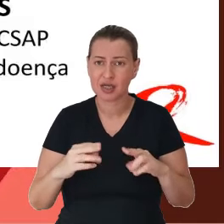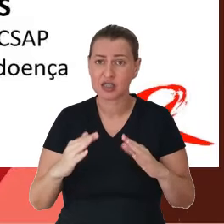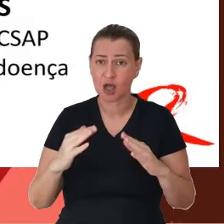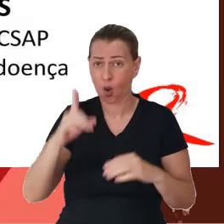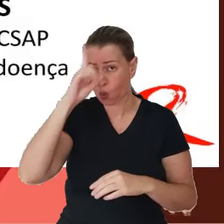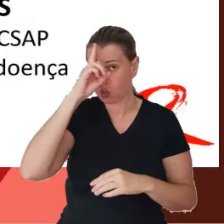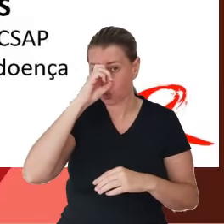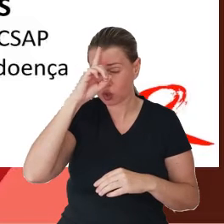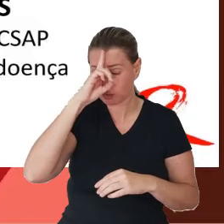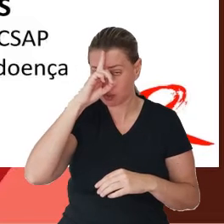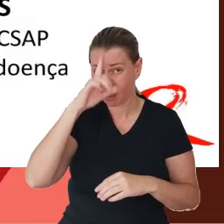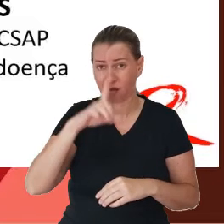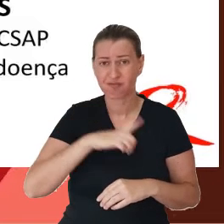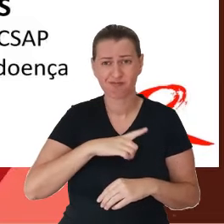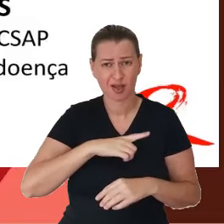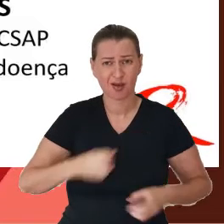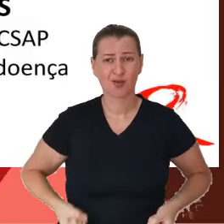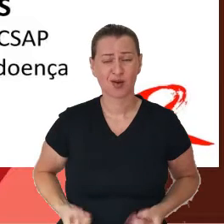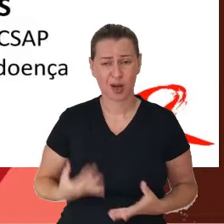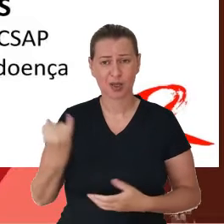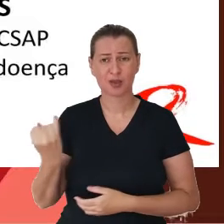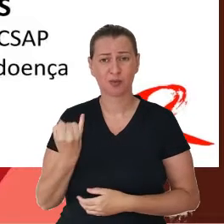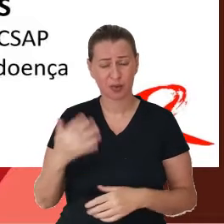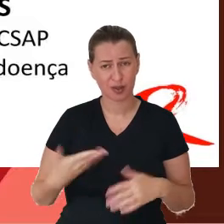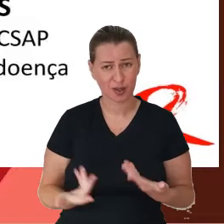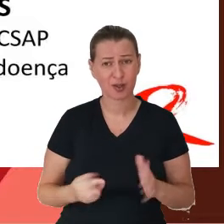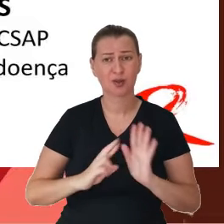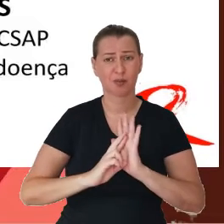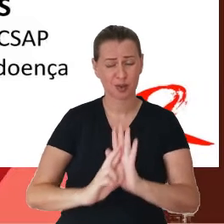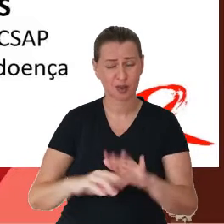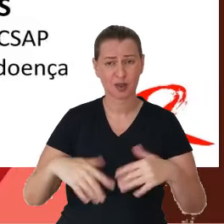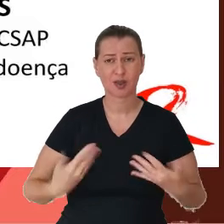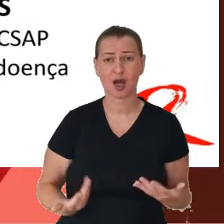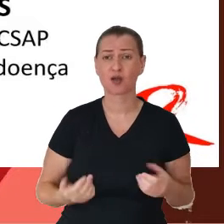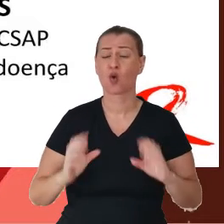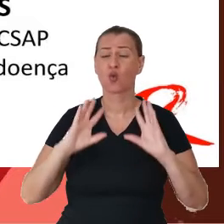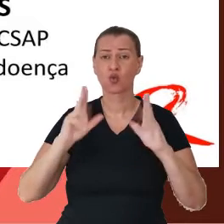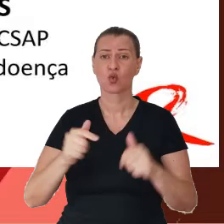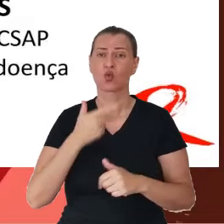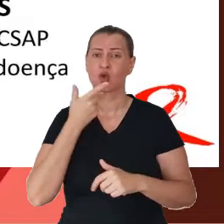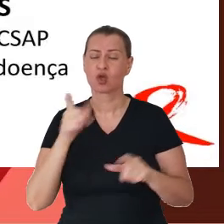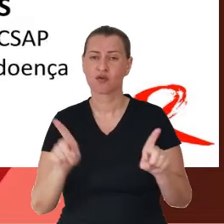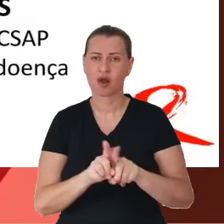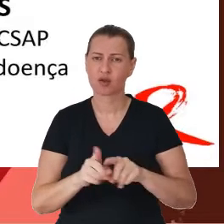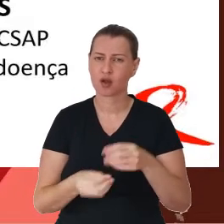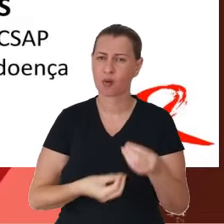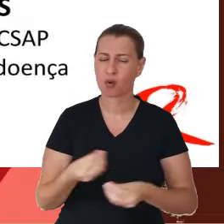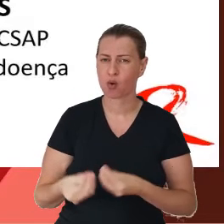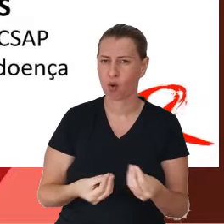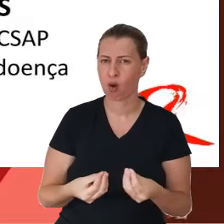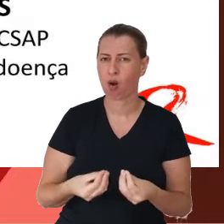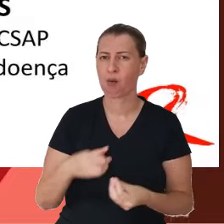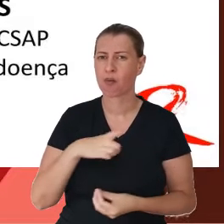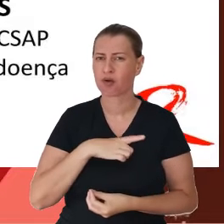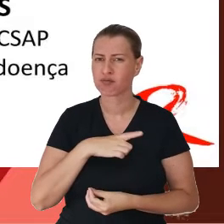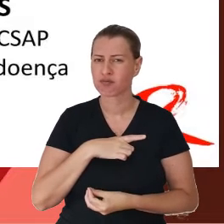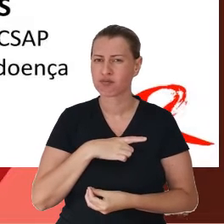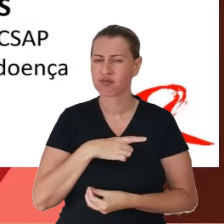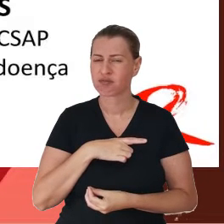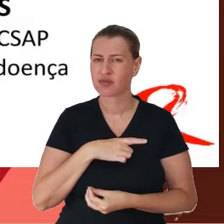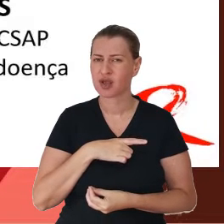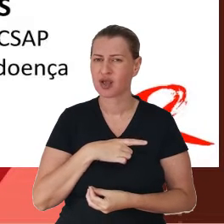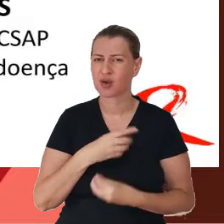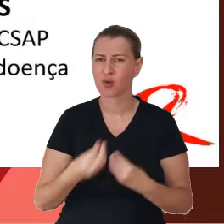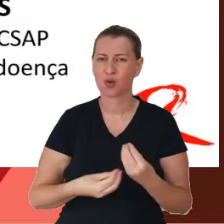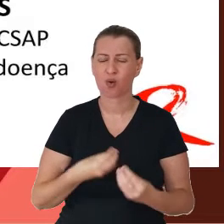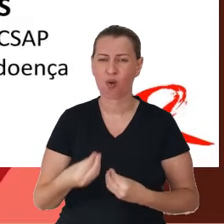custo bem importante, né? E isso tudo que a gente falou também envolta na carga global que